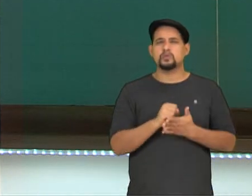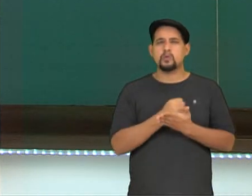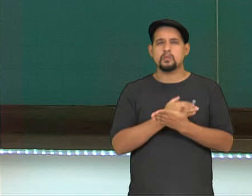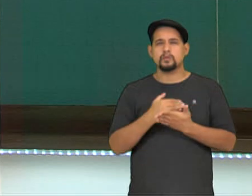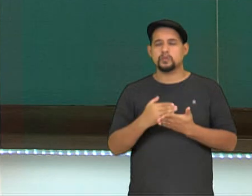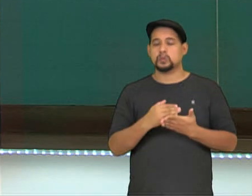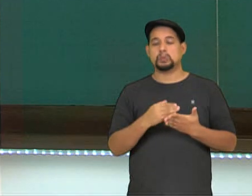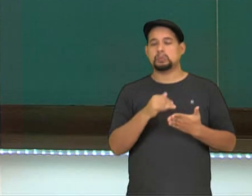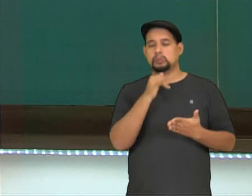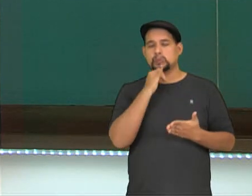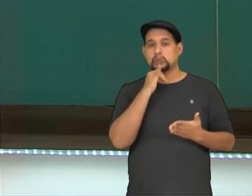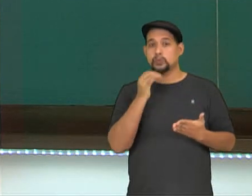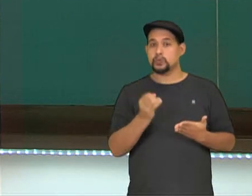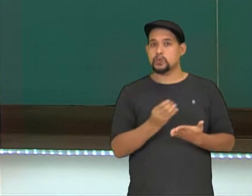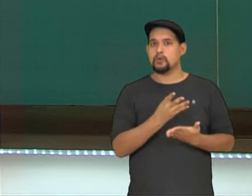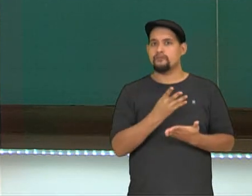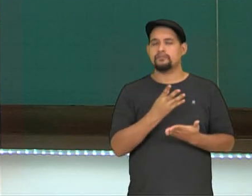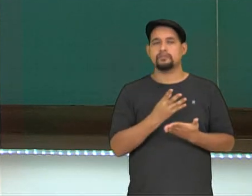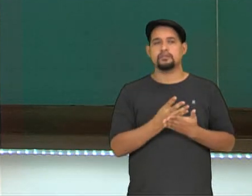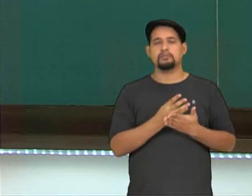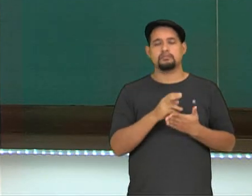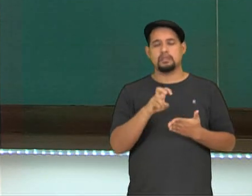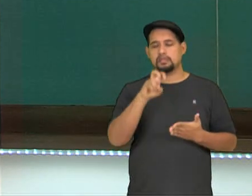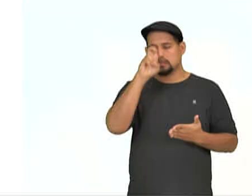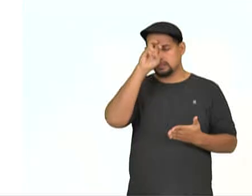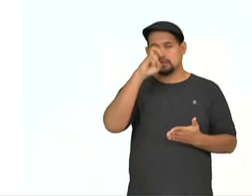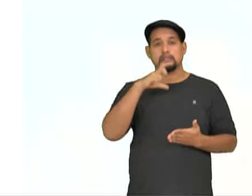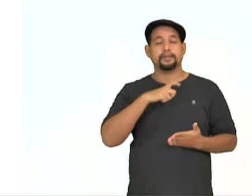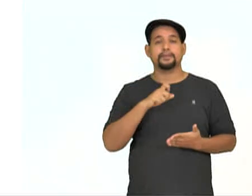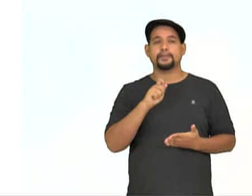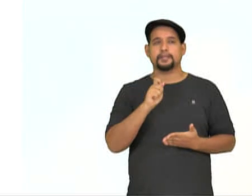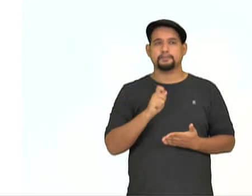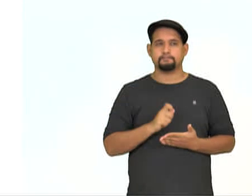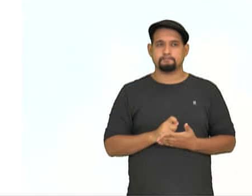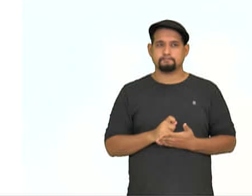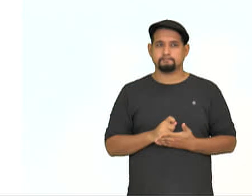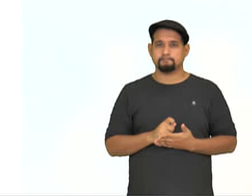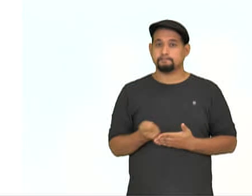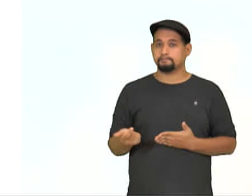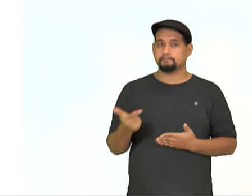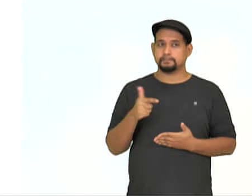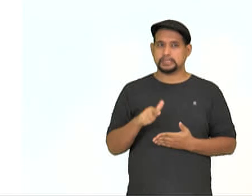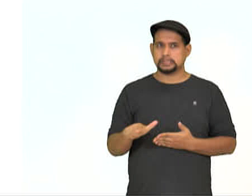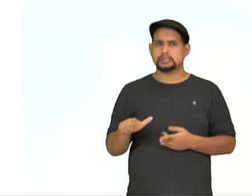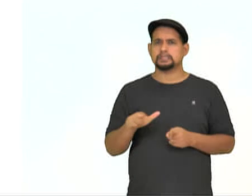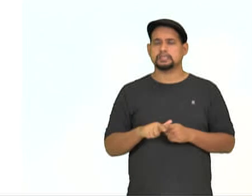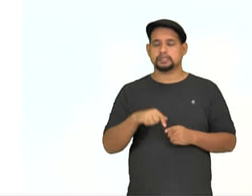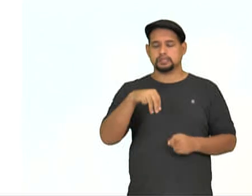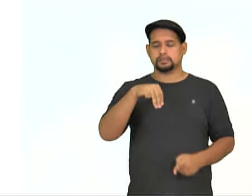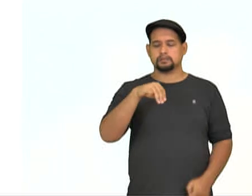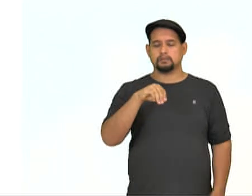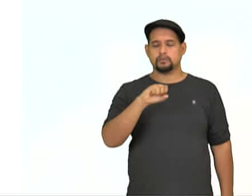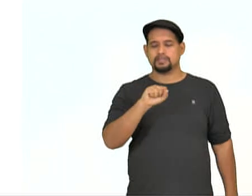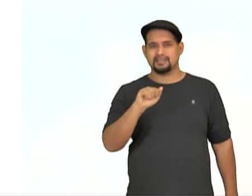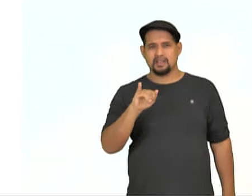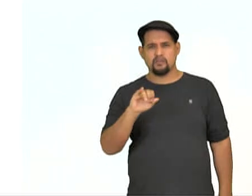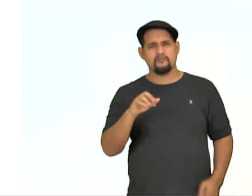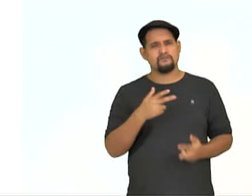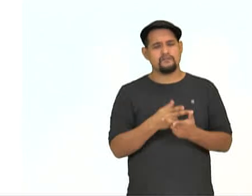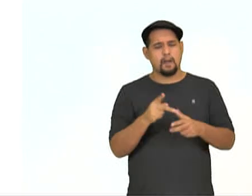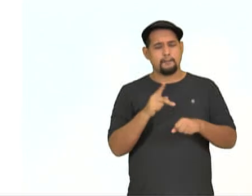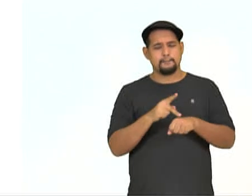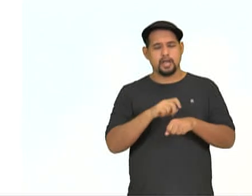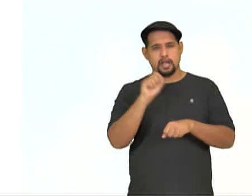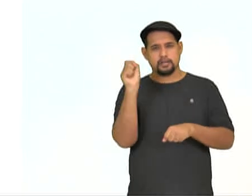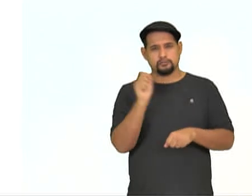novo dos egípcios. Nós temos também aqui, novamente, um estilo mosaico, né? Várias pedras azuis, aqui